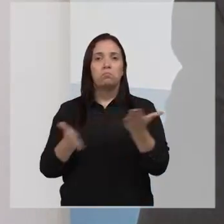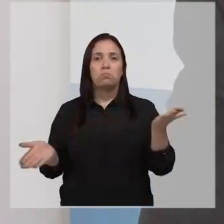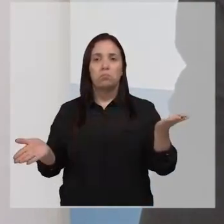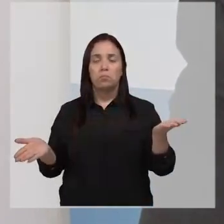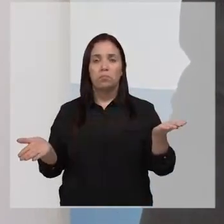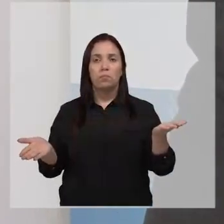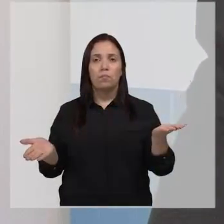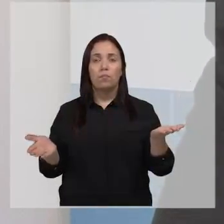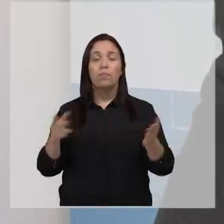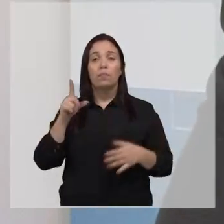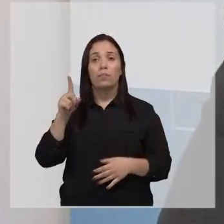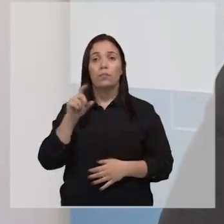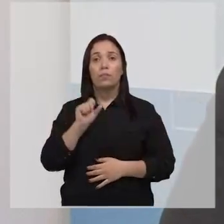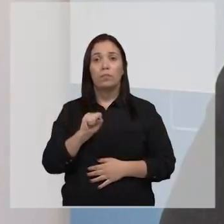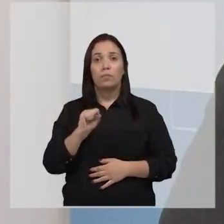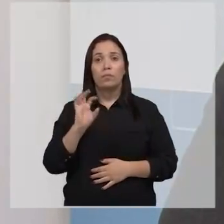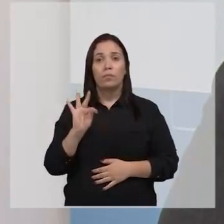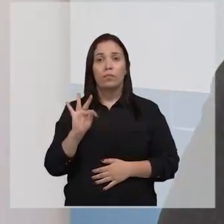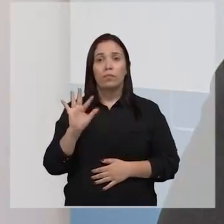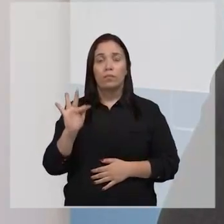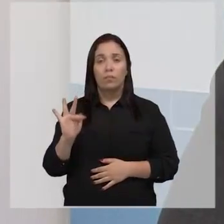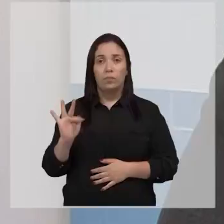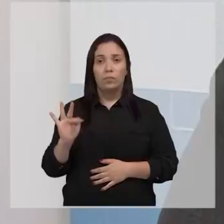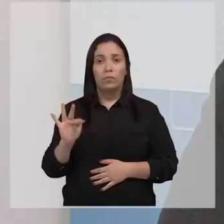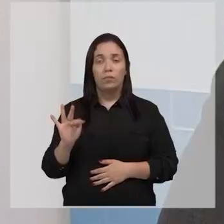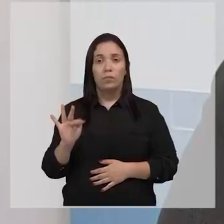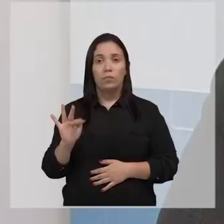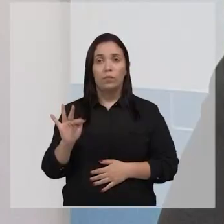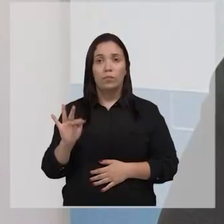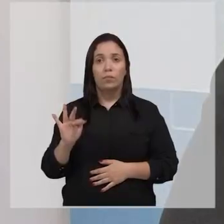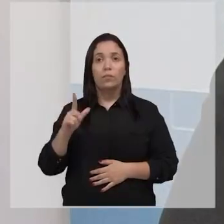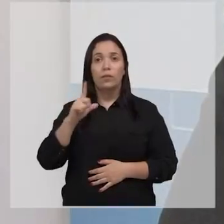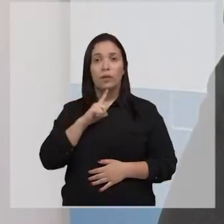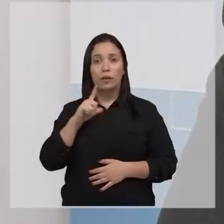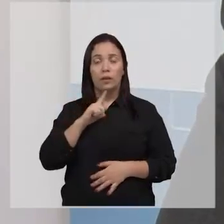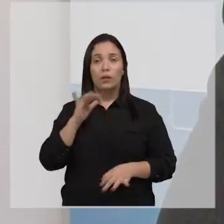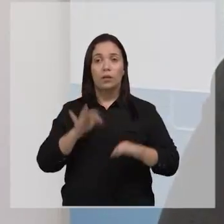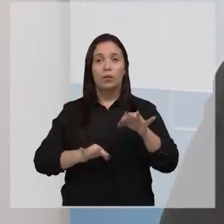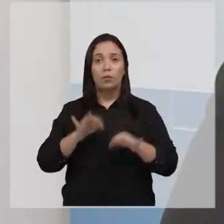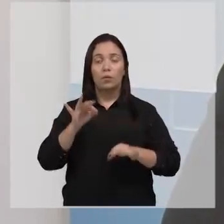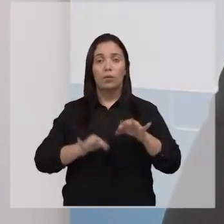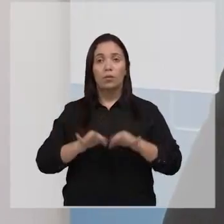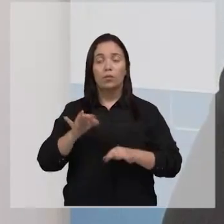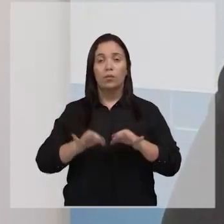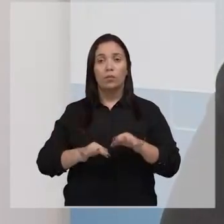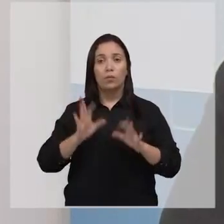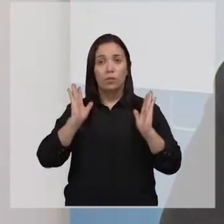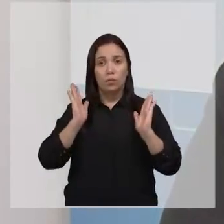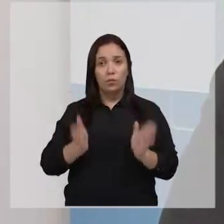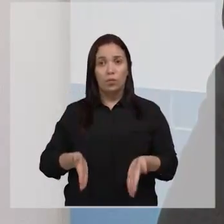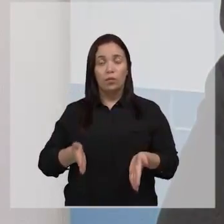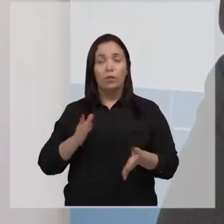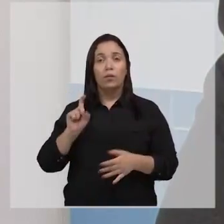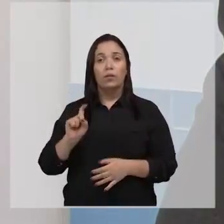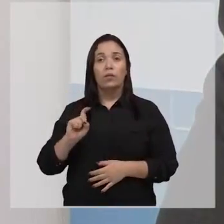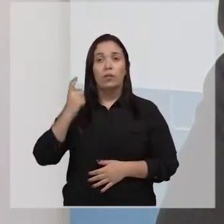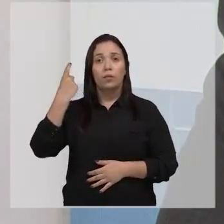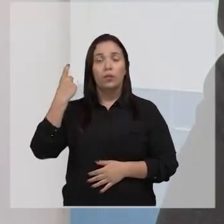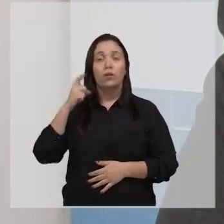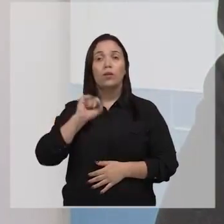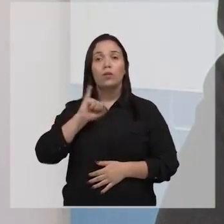só condenou alguém com fórum privilegiado no tempo de